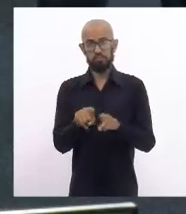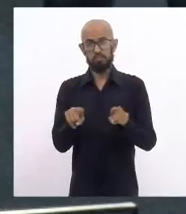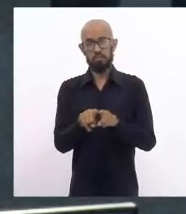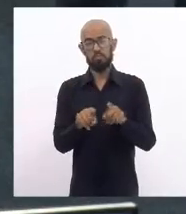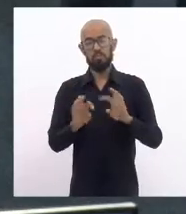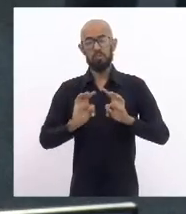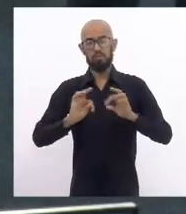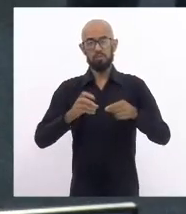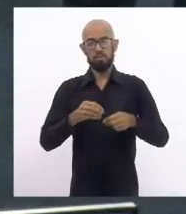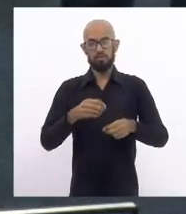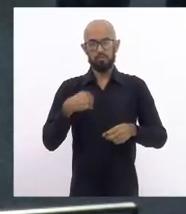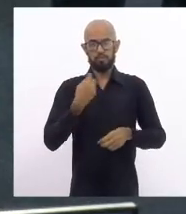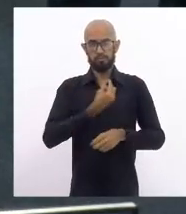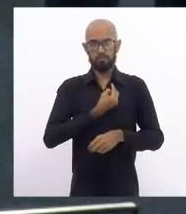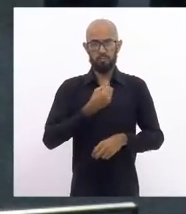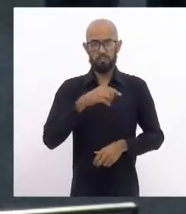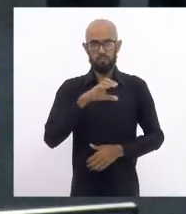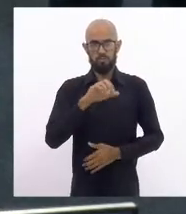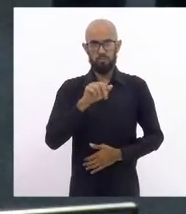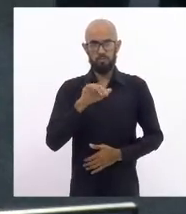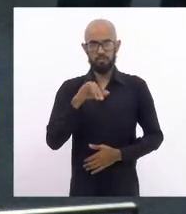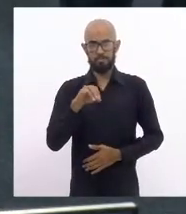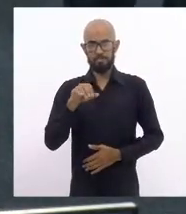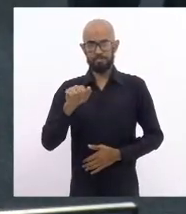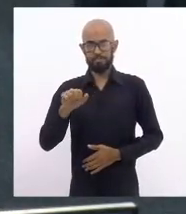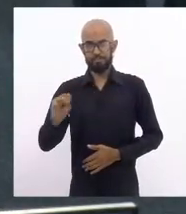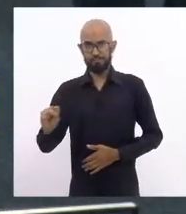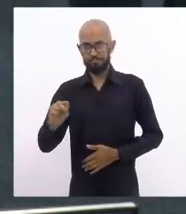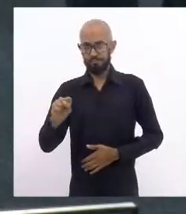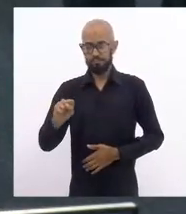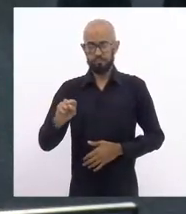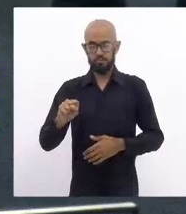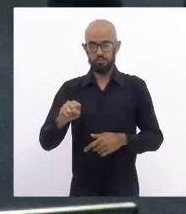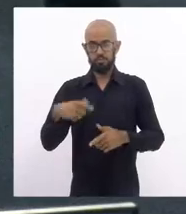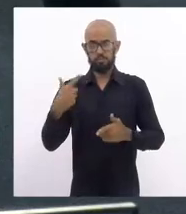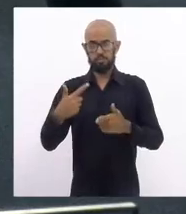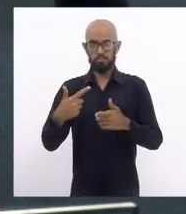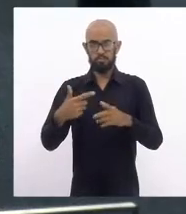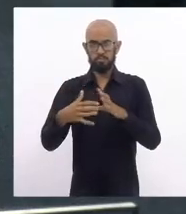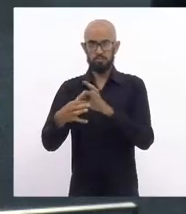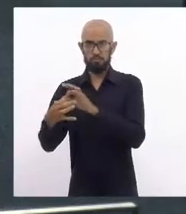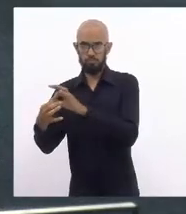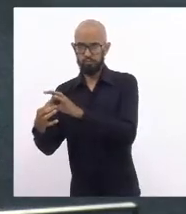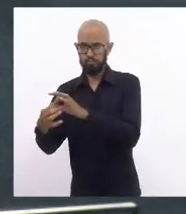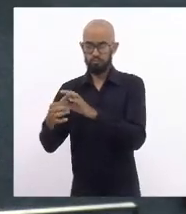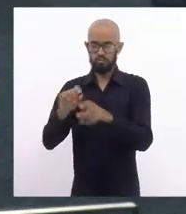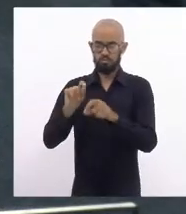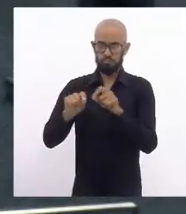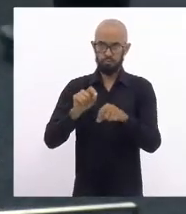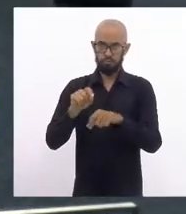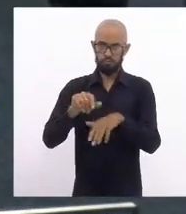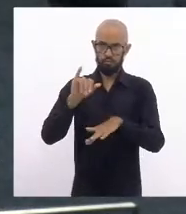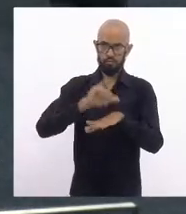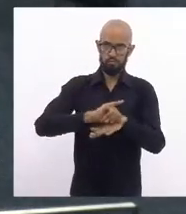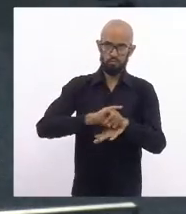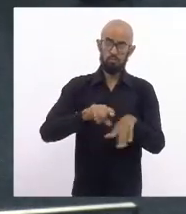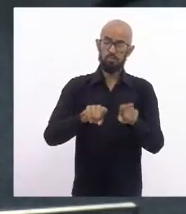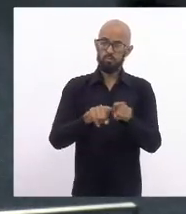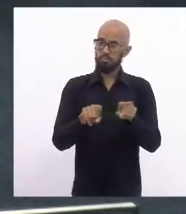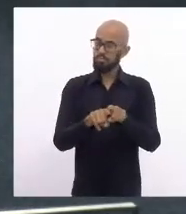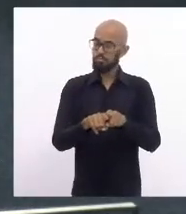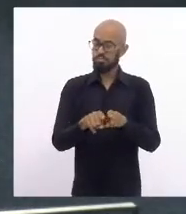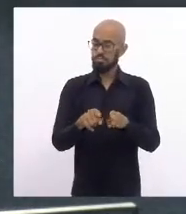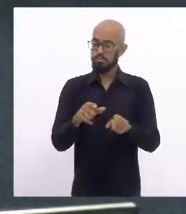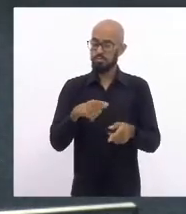cariocas, uma situação onde o Rio de Janeiro também tem um desgoverno e que, por